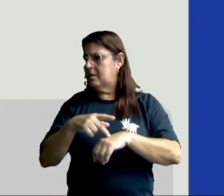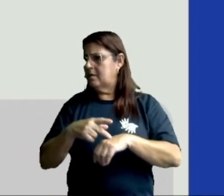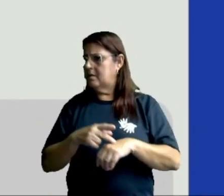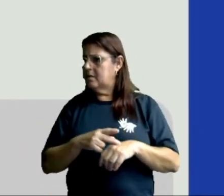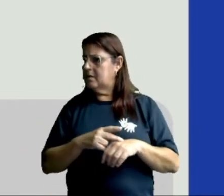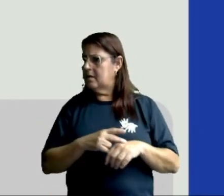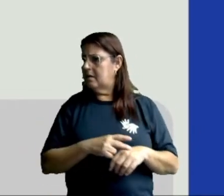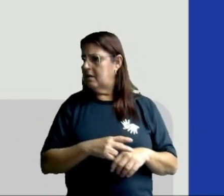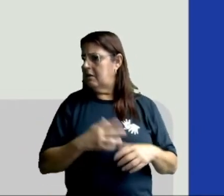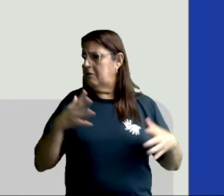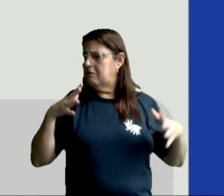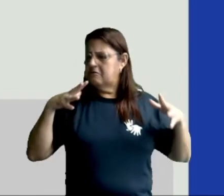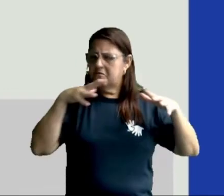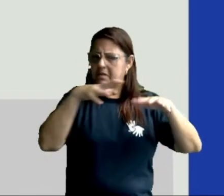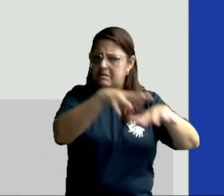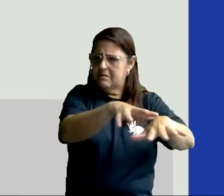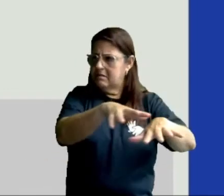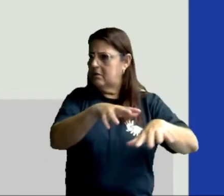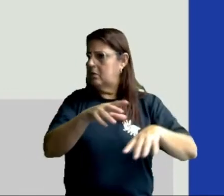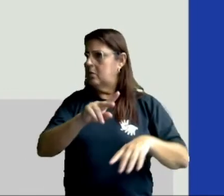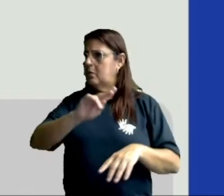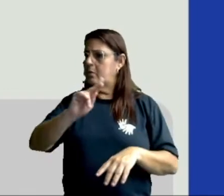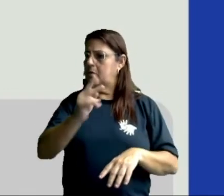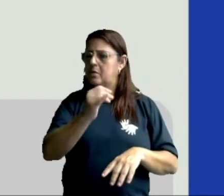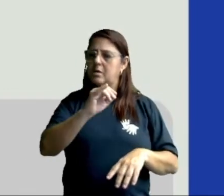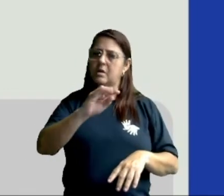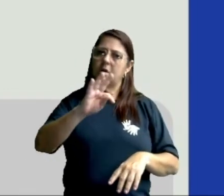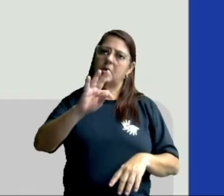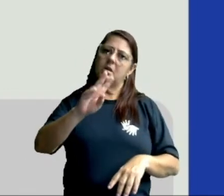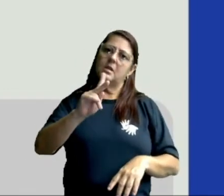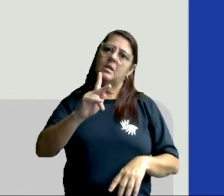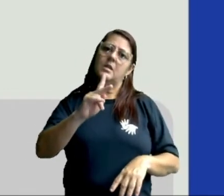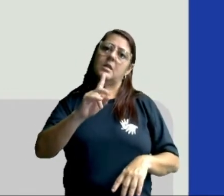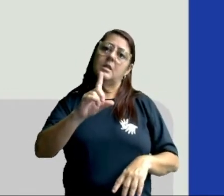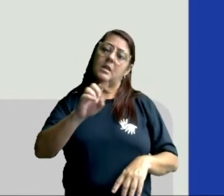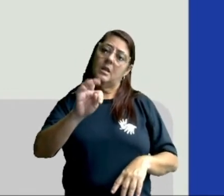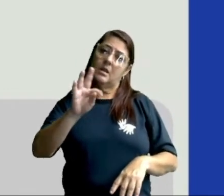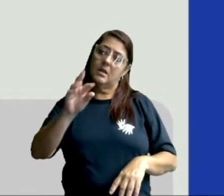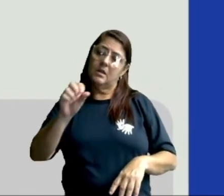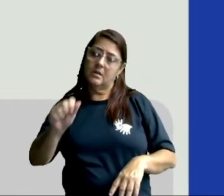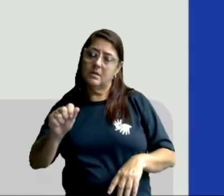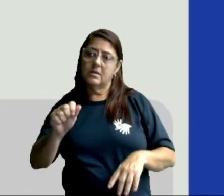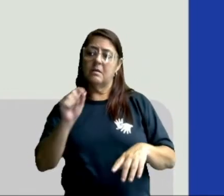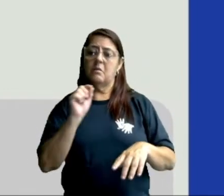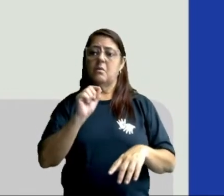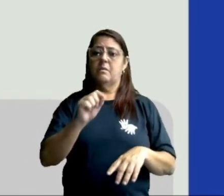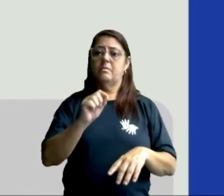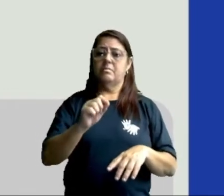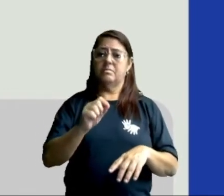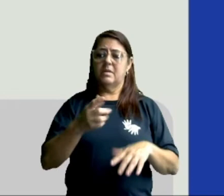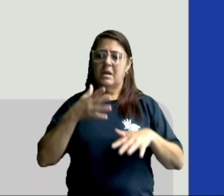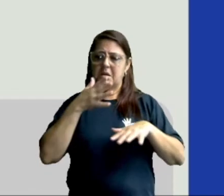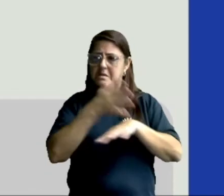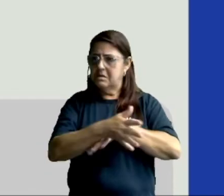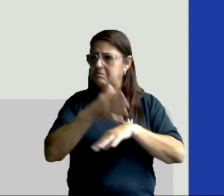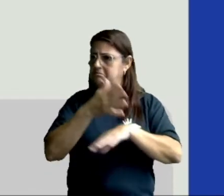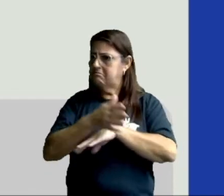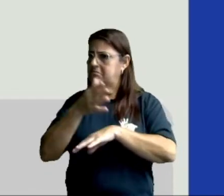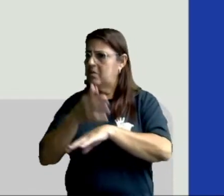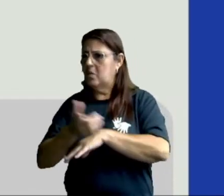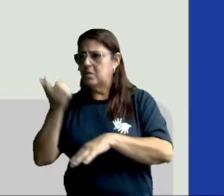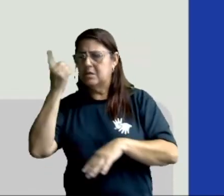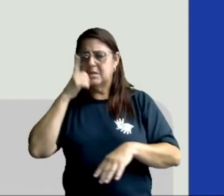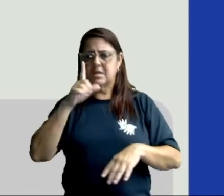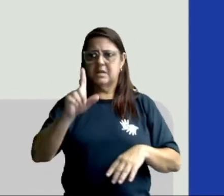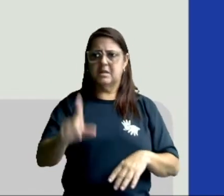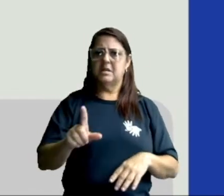encontrar uma forma de sabotar o exército nazista. Esse movimento de resistência cada vez mais ganhava força,